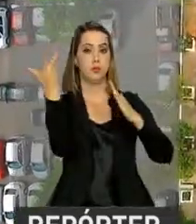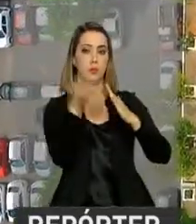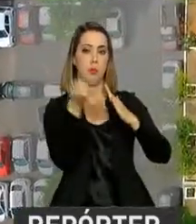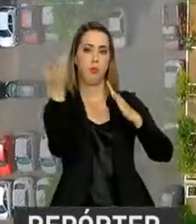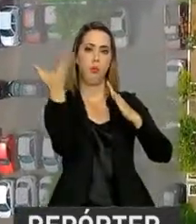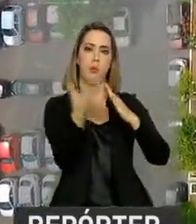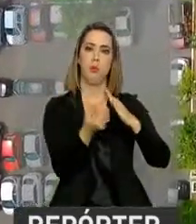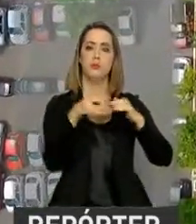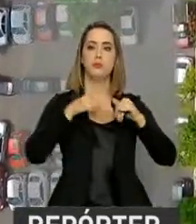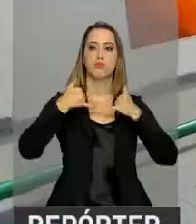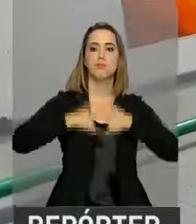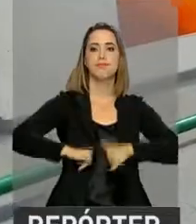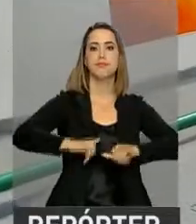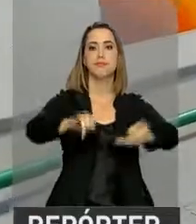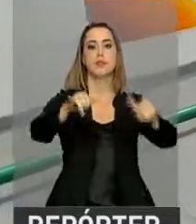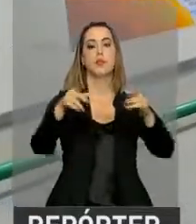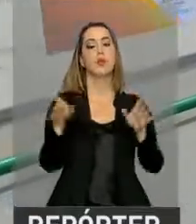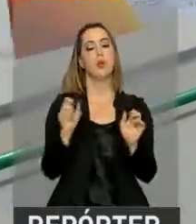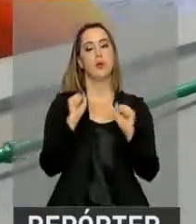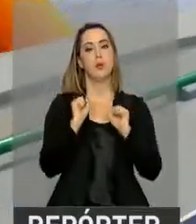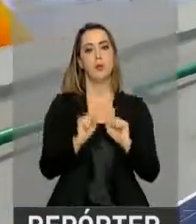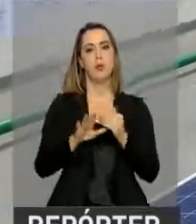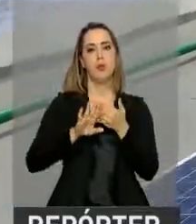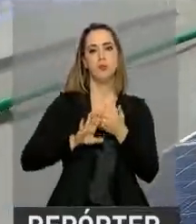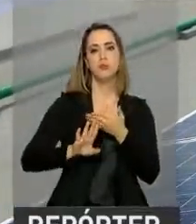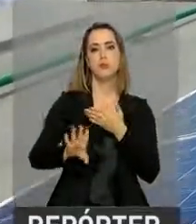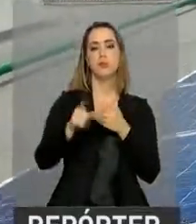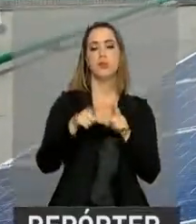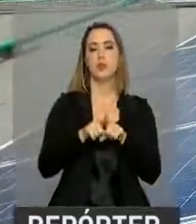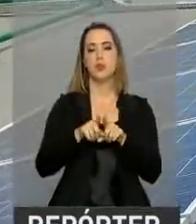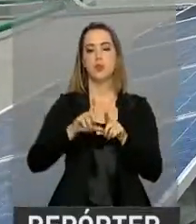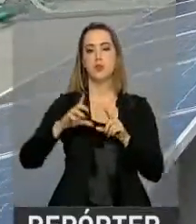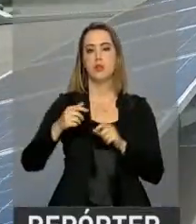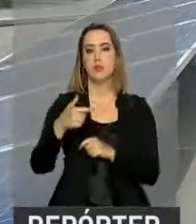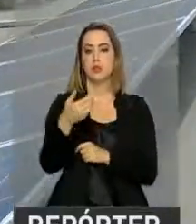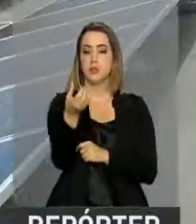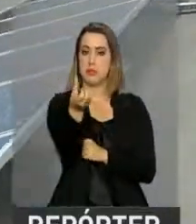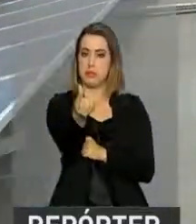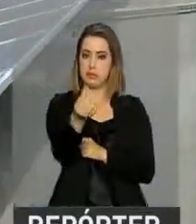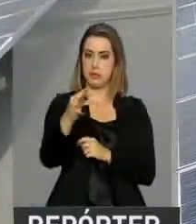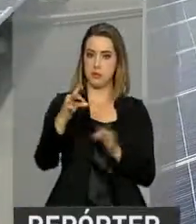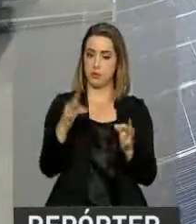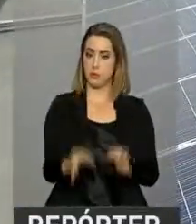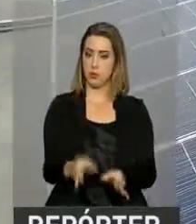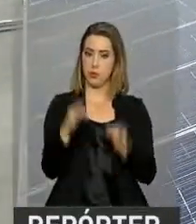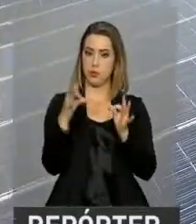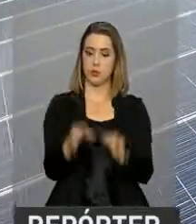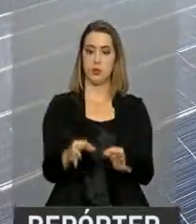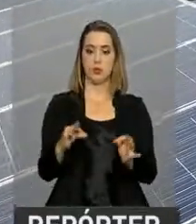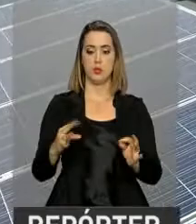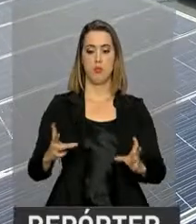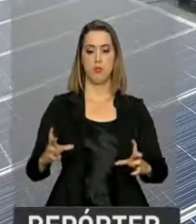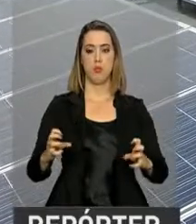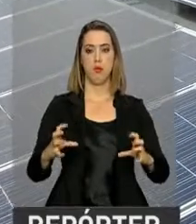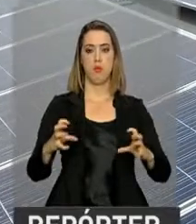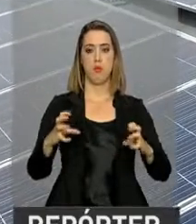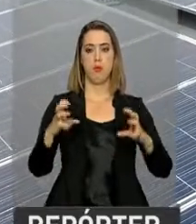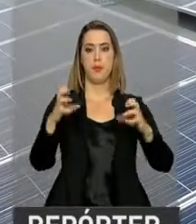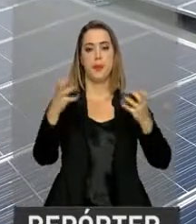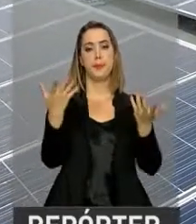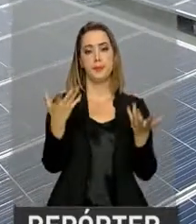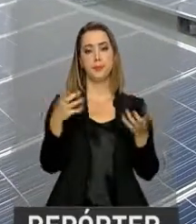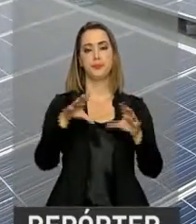no prédio do Ministério vai evitar a emissão de cerca de 6,5 toneladas de gás carbônico por ano